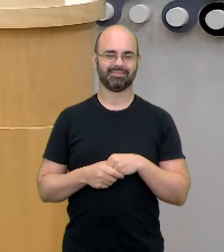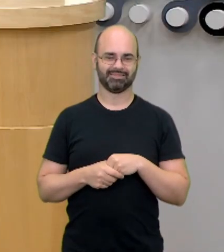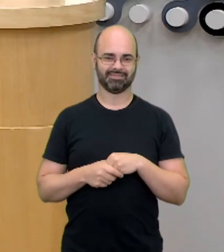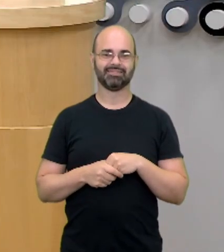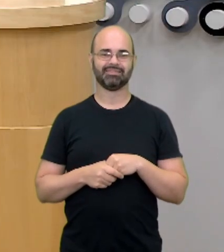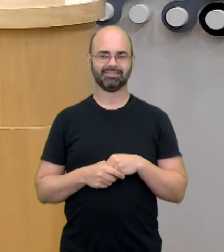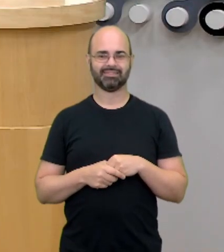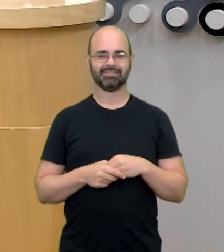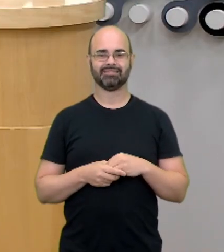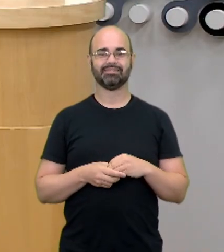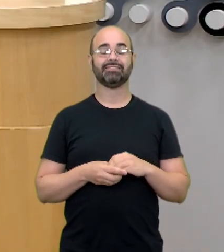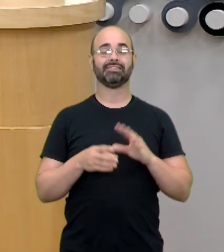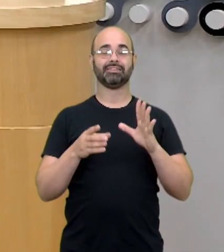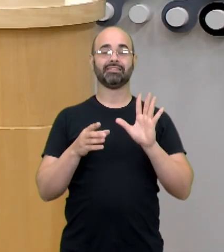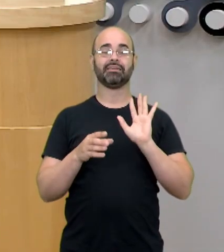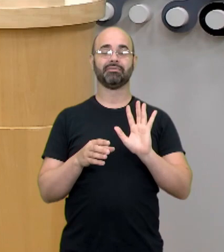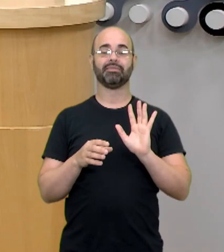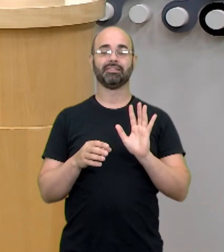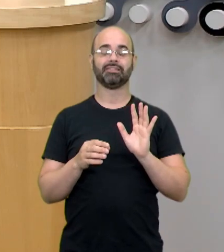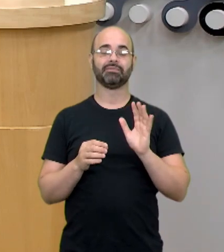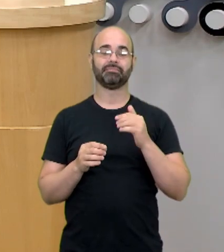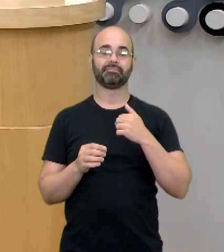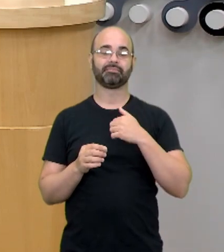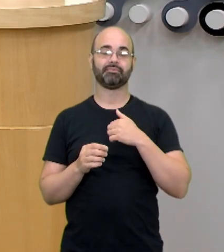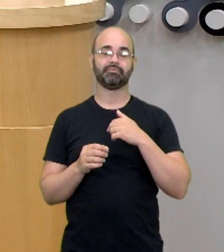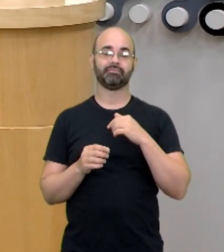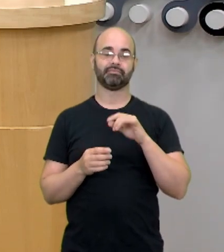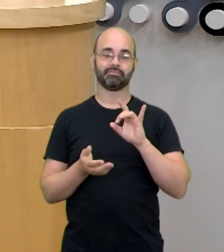então, eu acho que tá ótimo, deixa é isso mesmo. Para que estou me adiantando ao processo. Mas é isso,